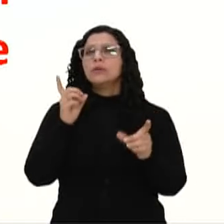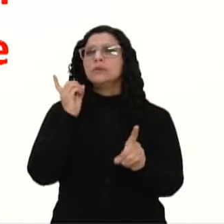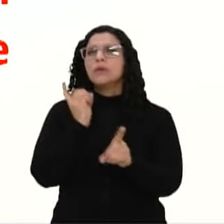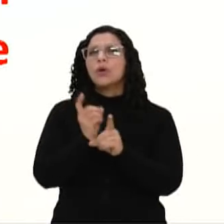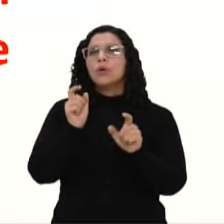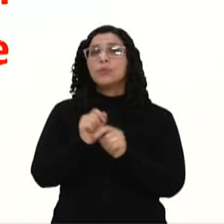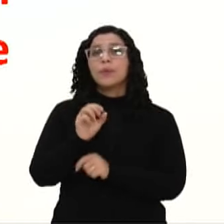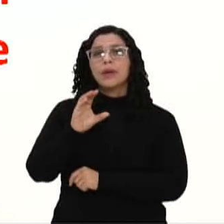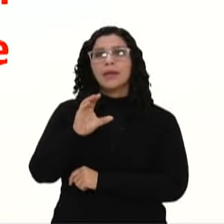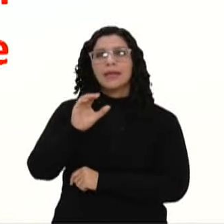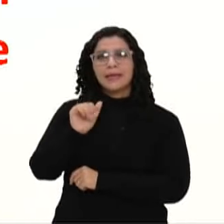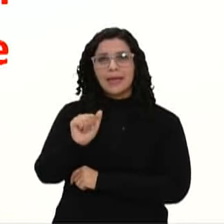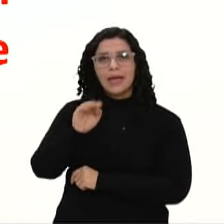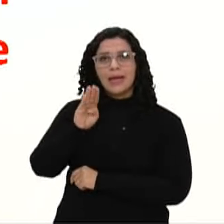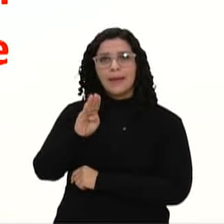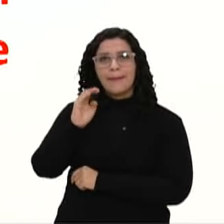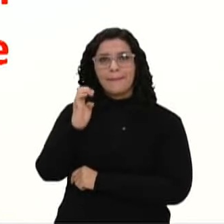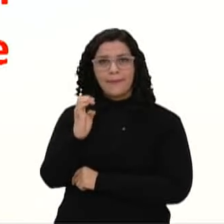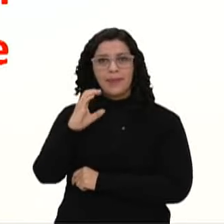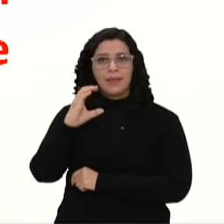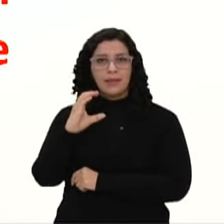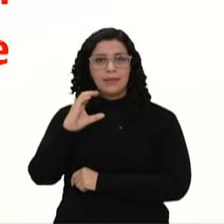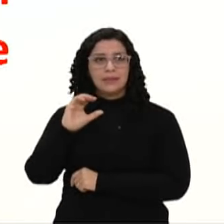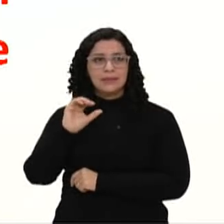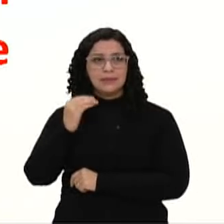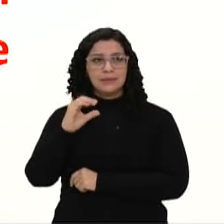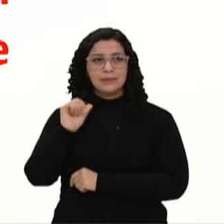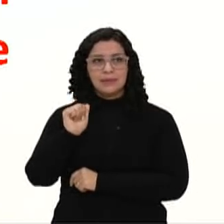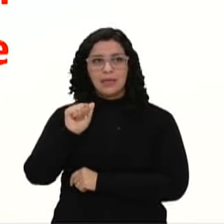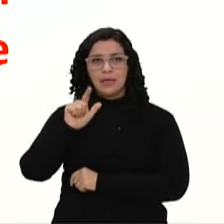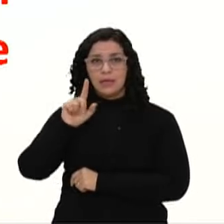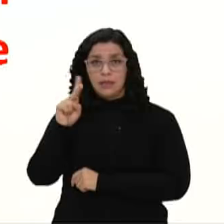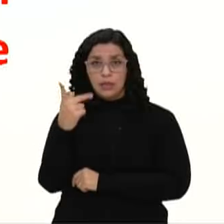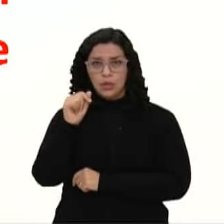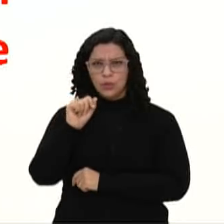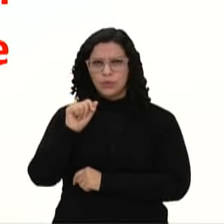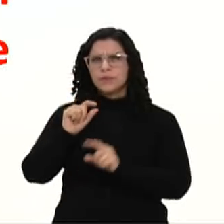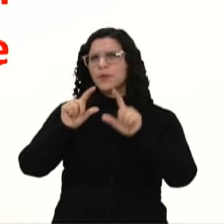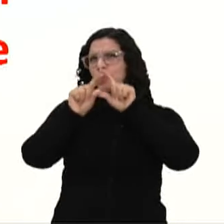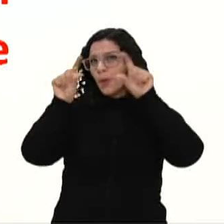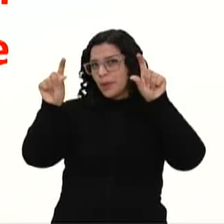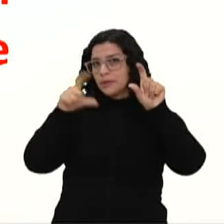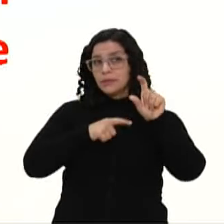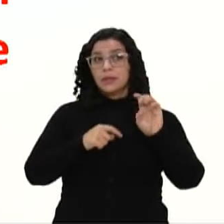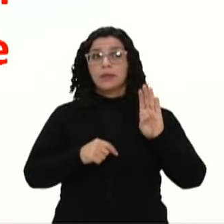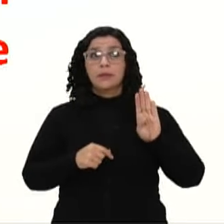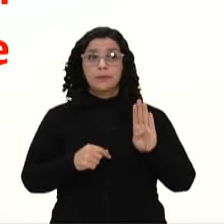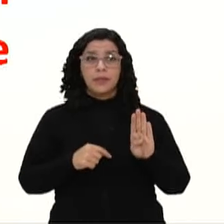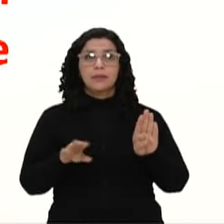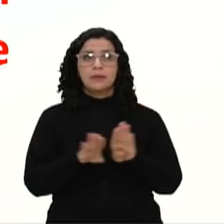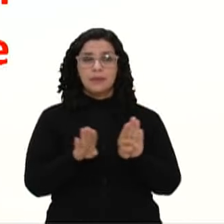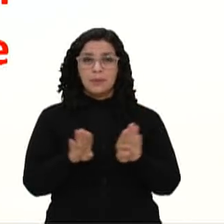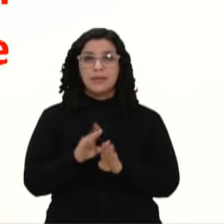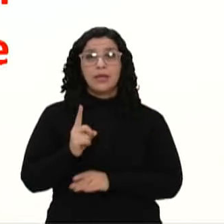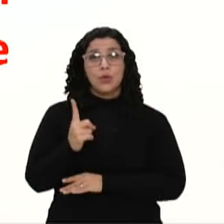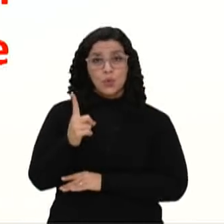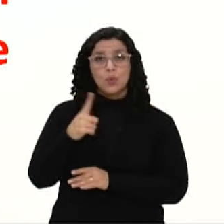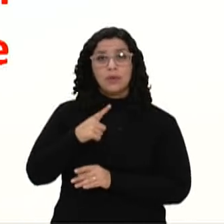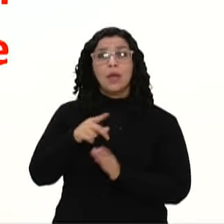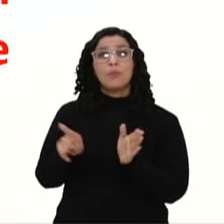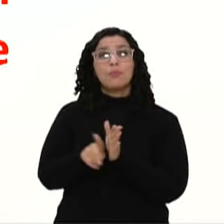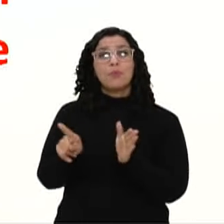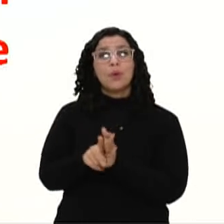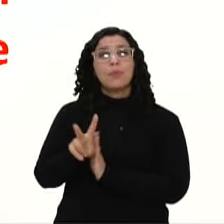localizada aí? No cabeçalho, certo? Letra B, em há um título seguido de um vocativo genérico. Nós